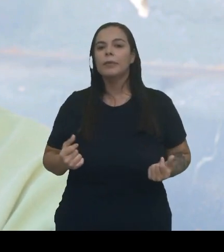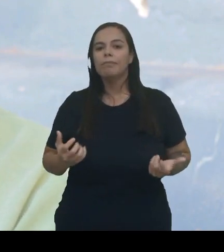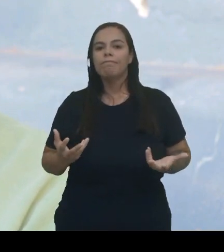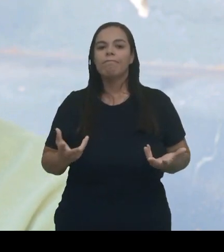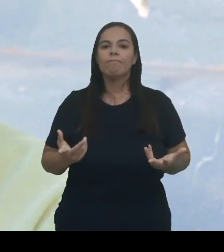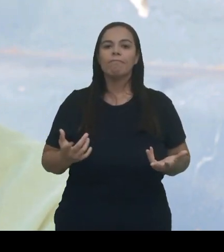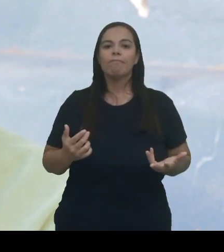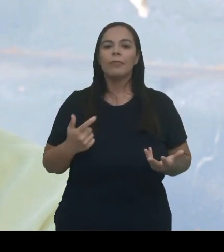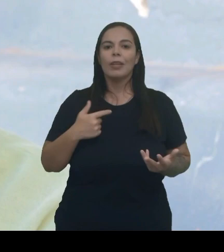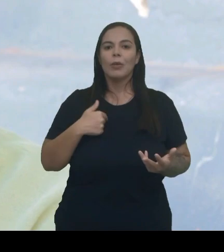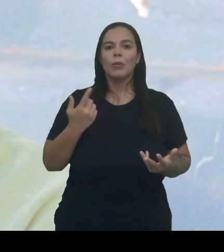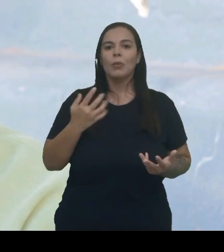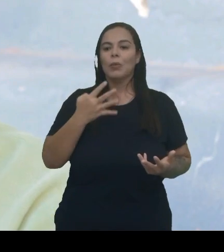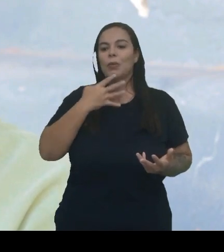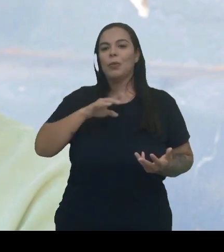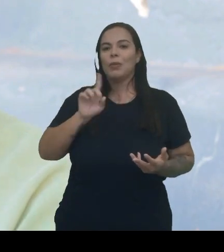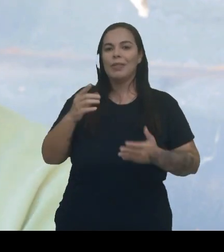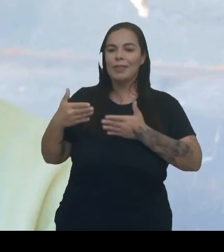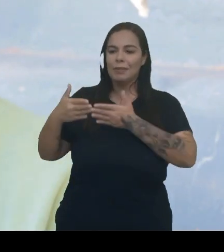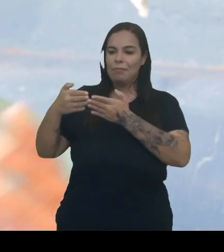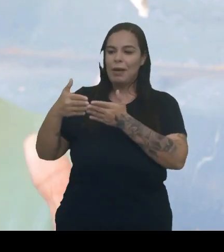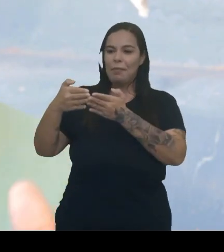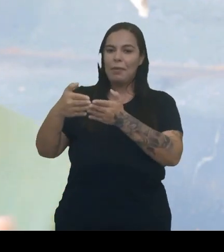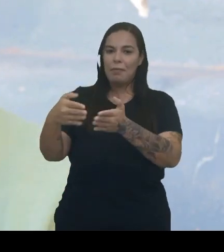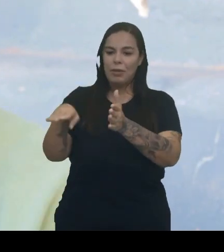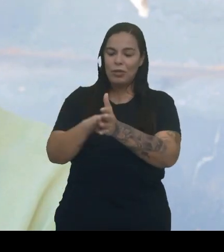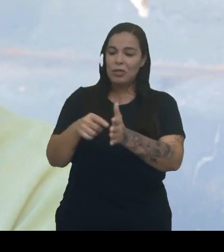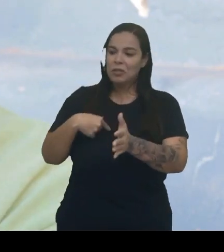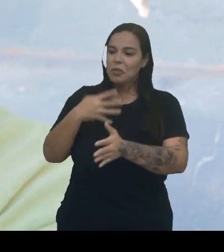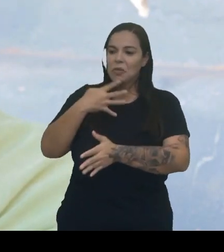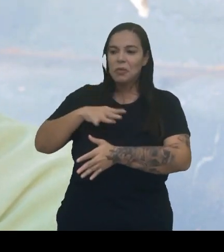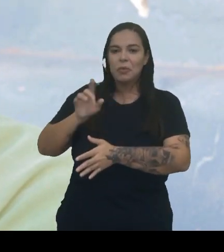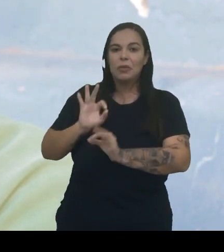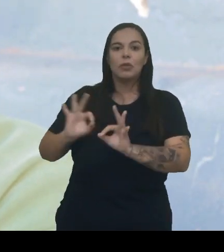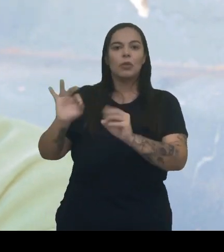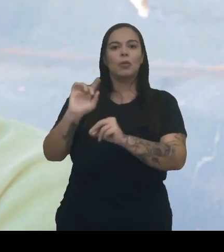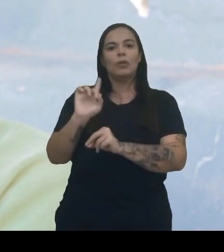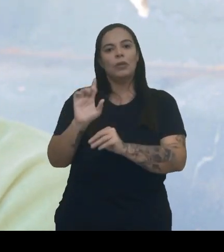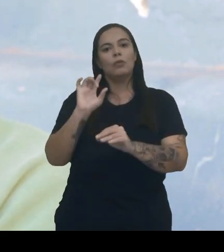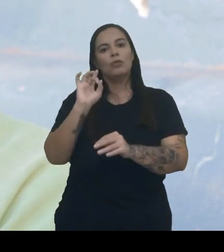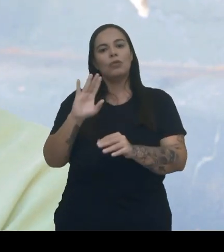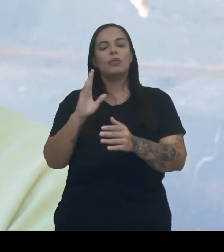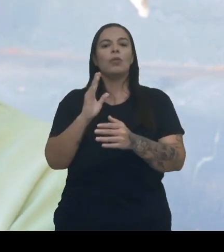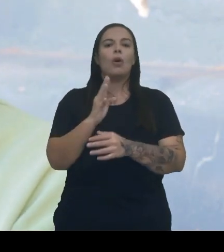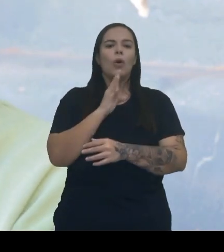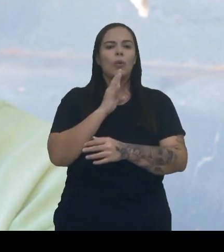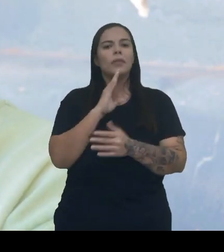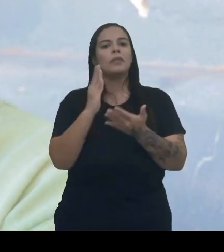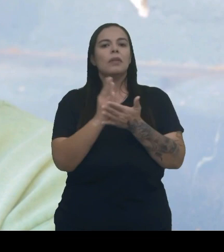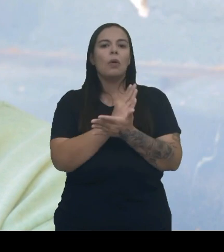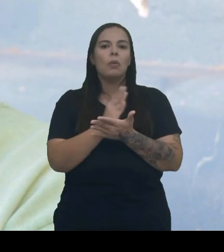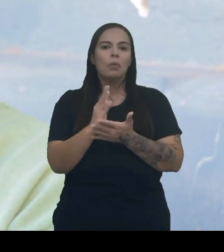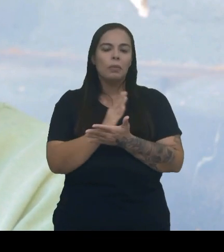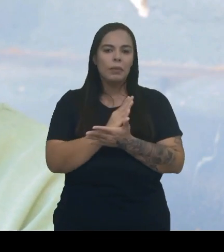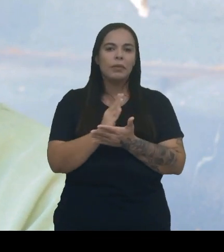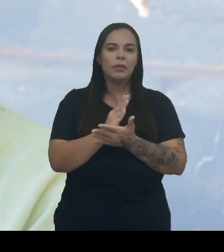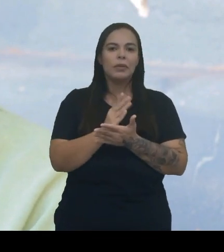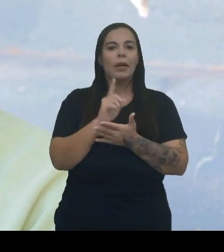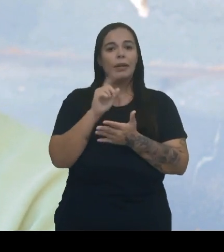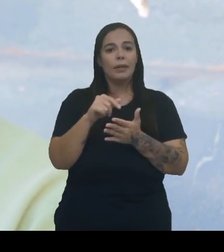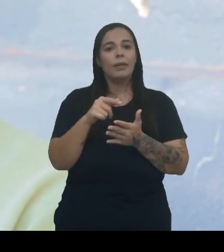eu não alcancei essas canoas chegando aqui, todas que eu encontrei. Eu alcancei a canoa que chegou aqui, foi umas canoas que